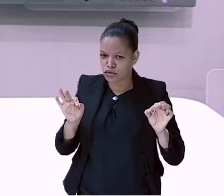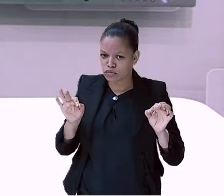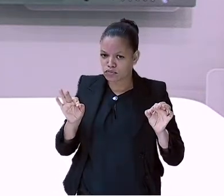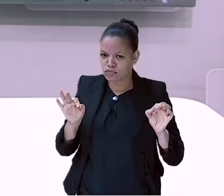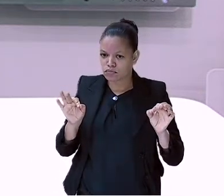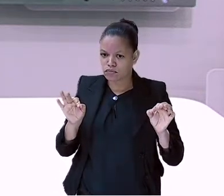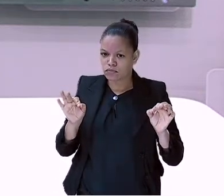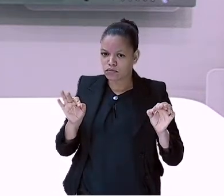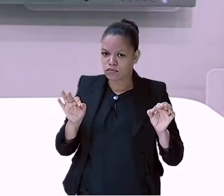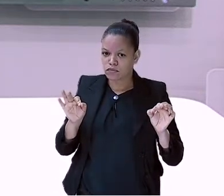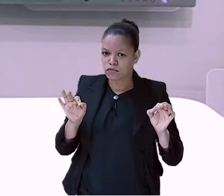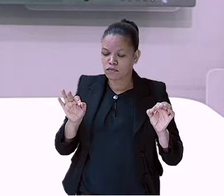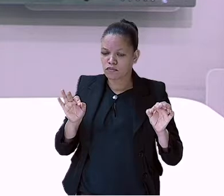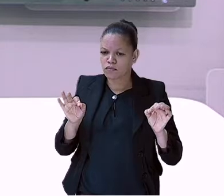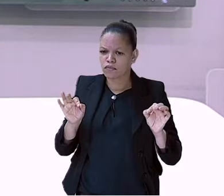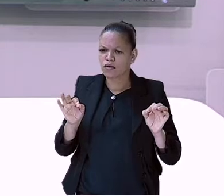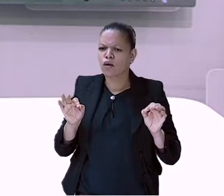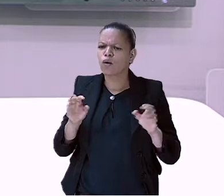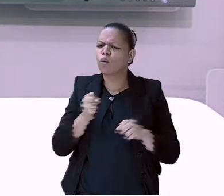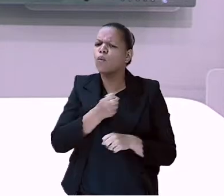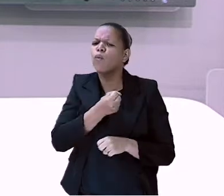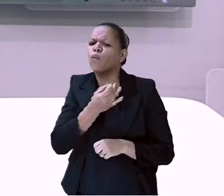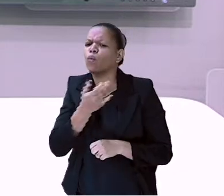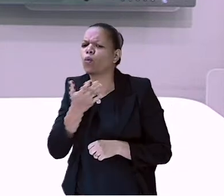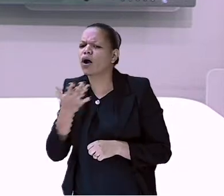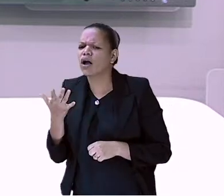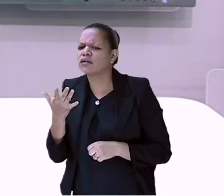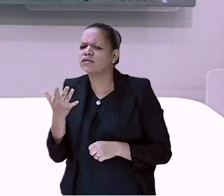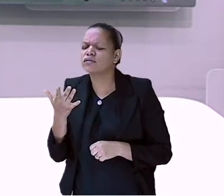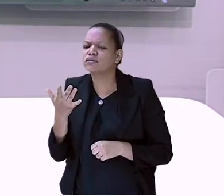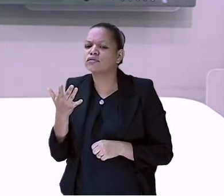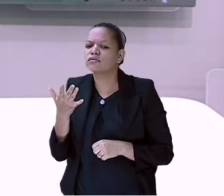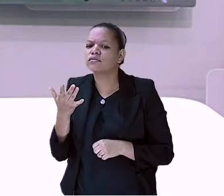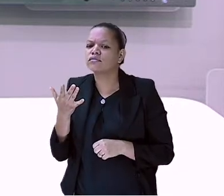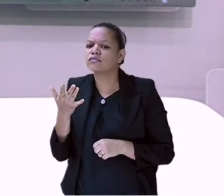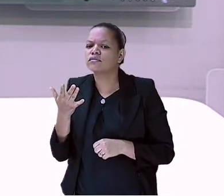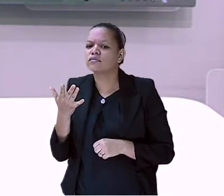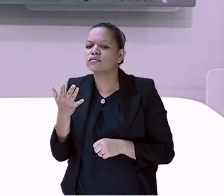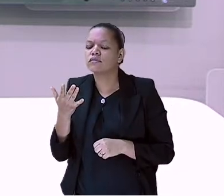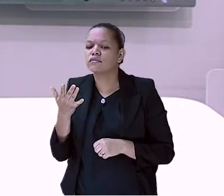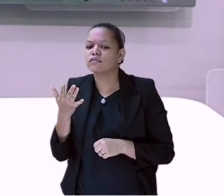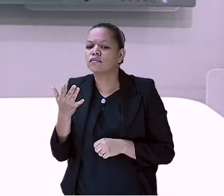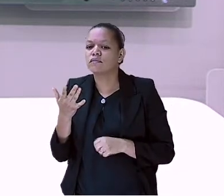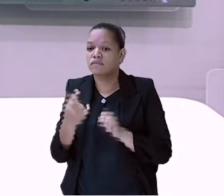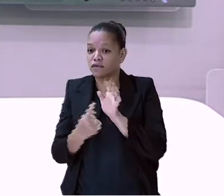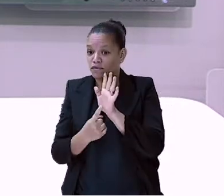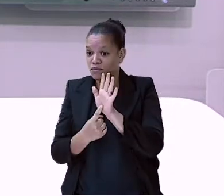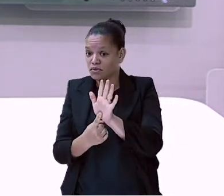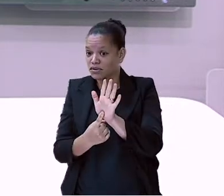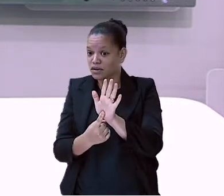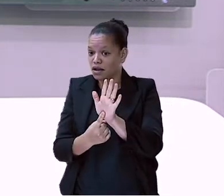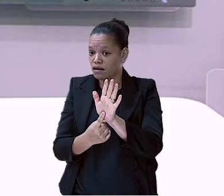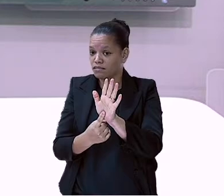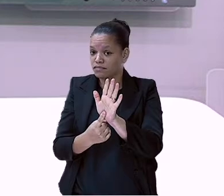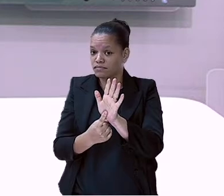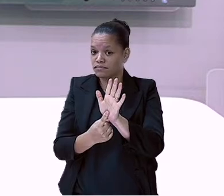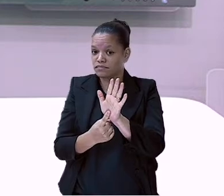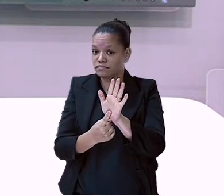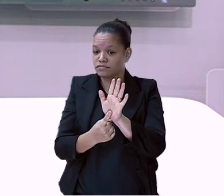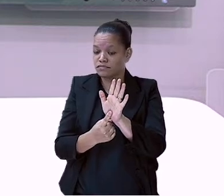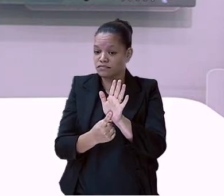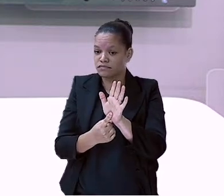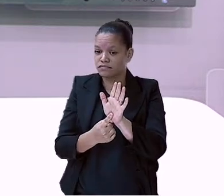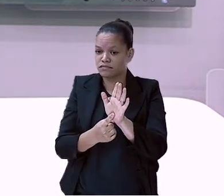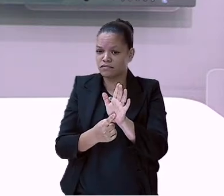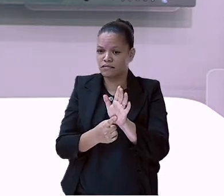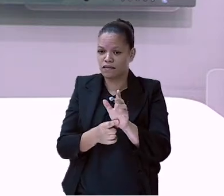No 5 é a metade, mas ele passou mais 3 risquinhos. 5, 6, 7, 8. Então, a